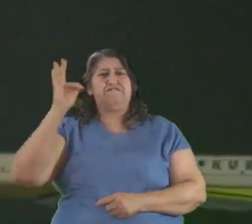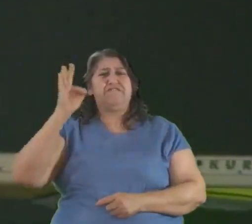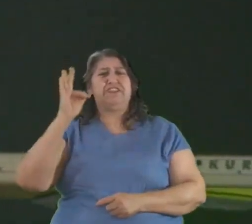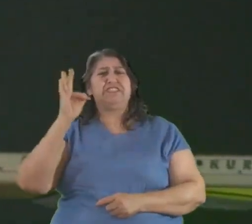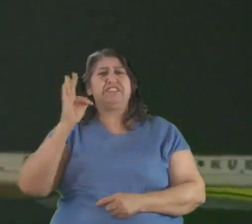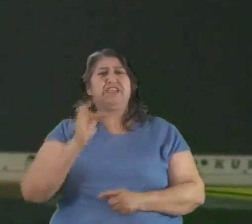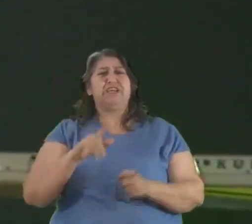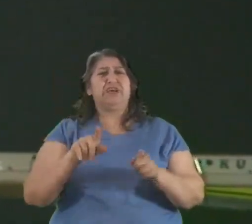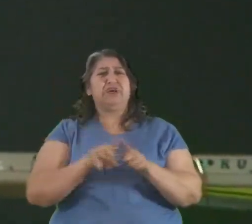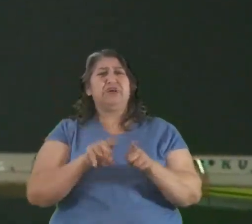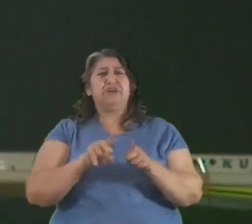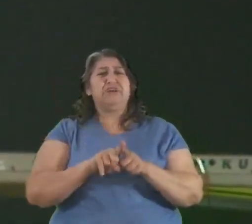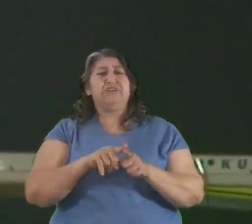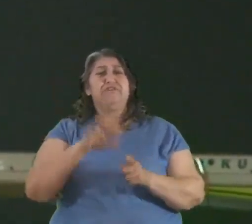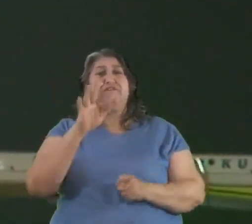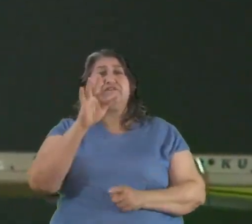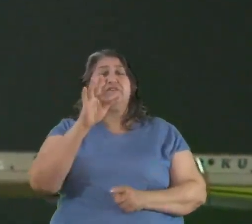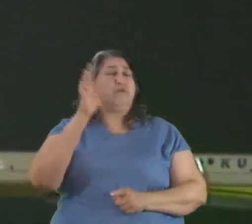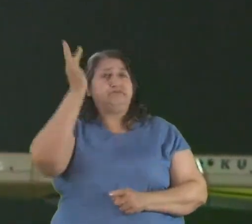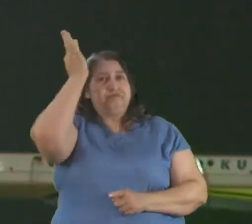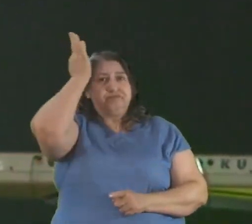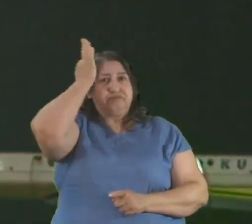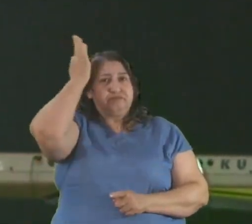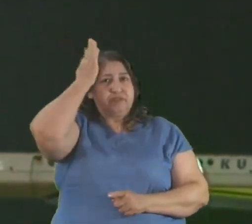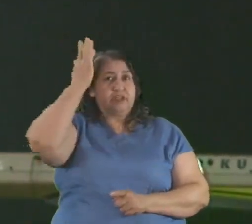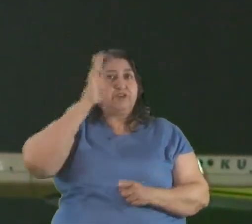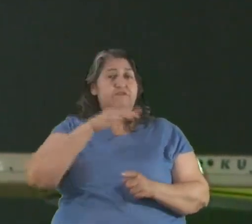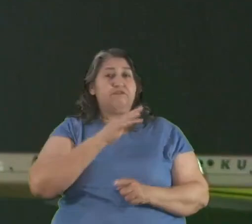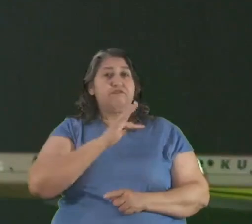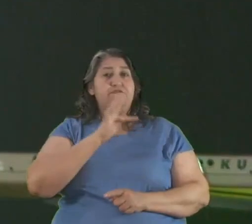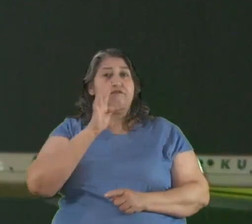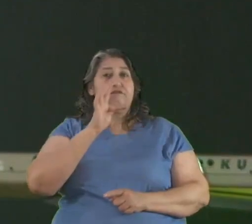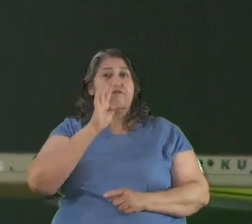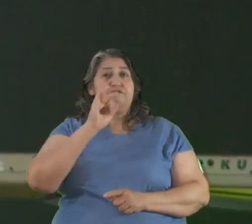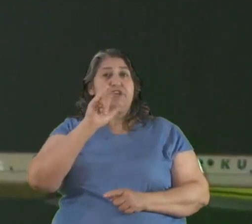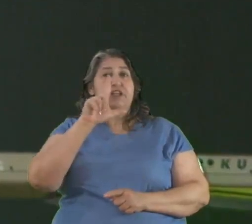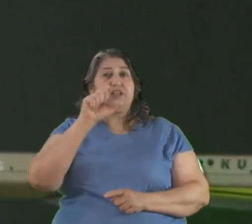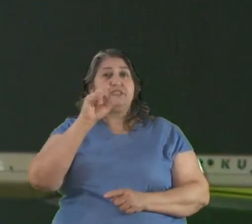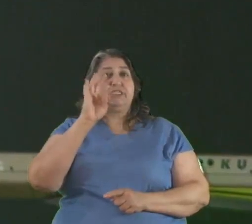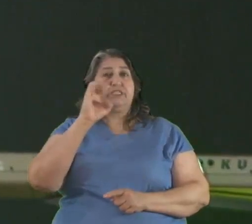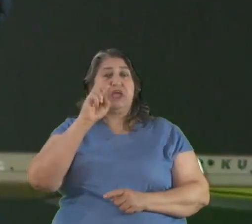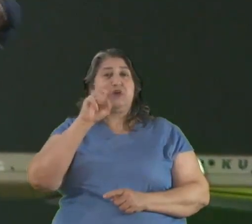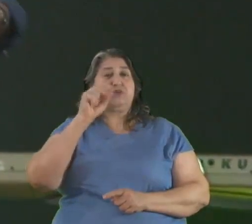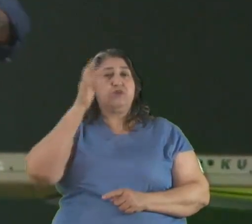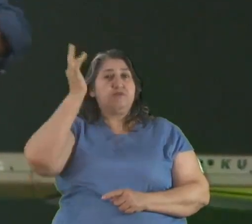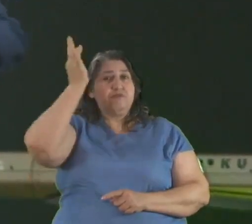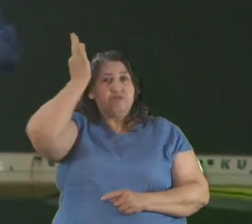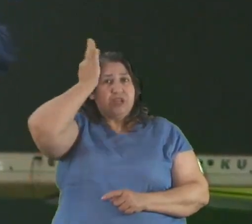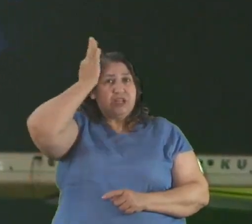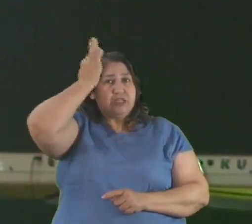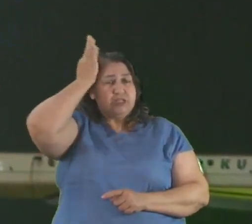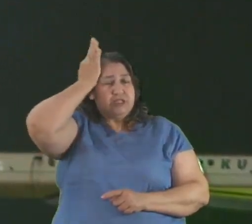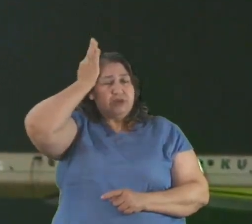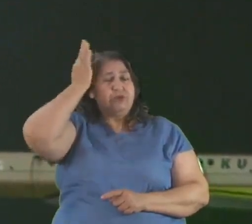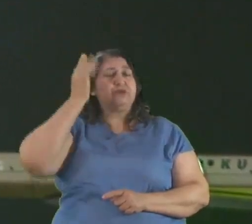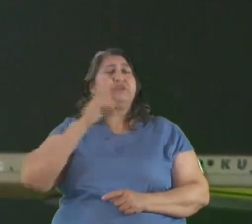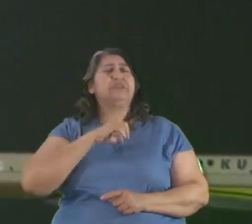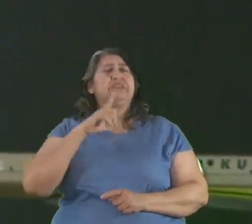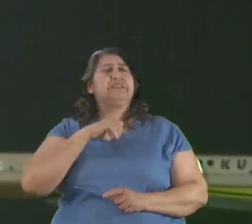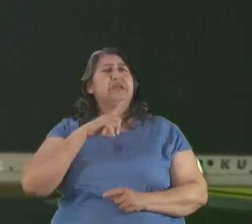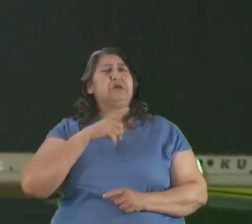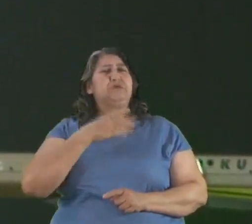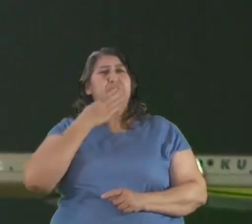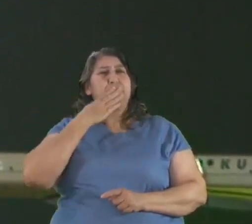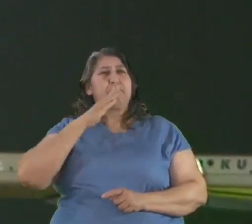filisteus são povos que desceram da Europa para a Palestina, e eles dominavam aquela terra, mas Deus